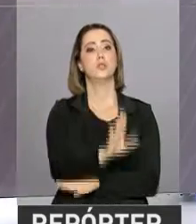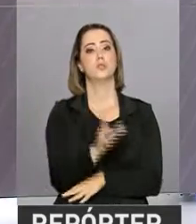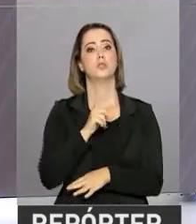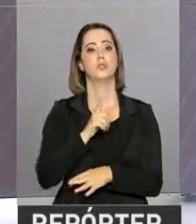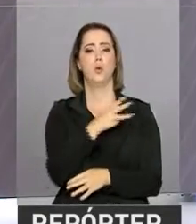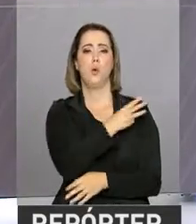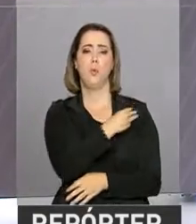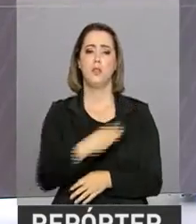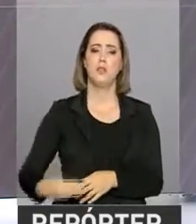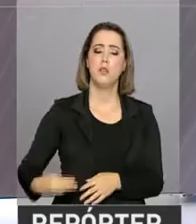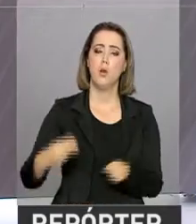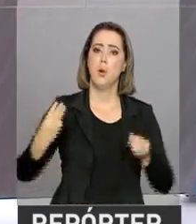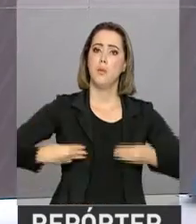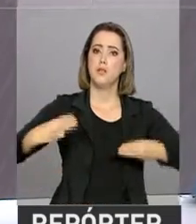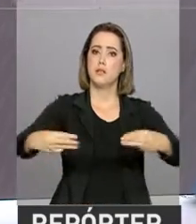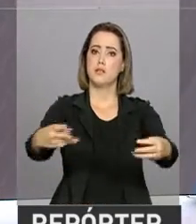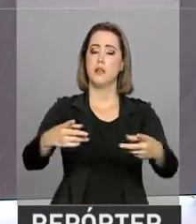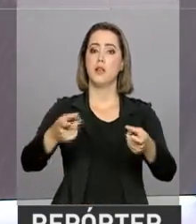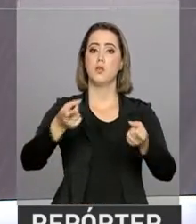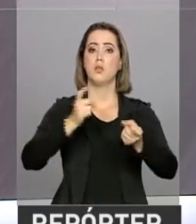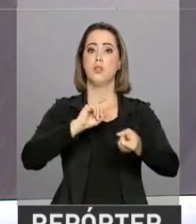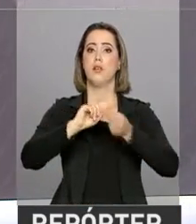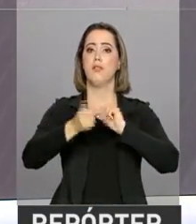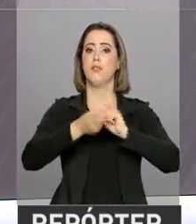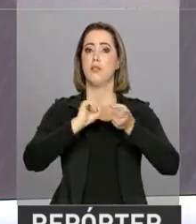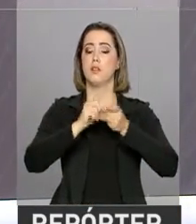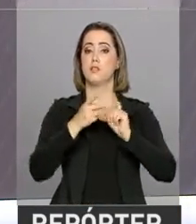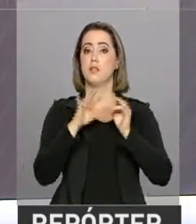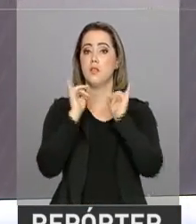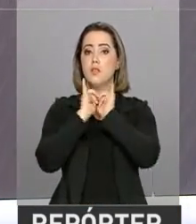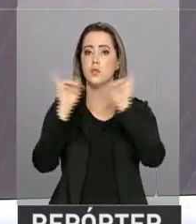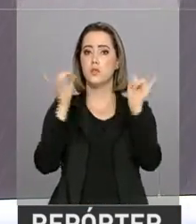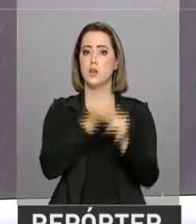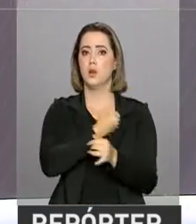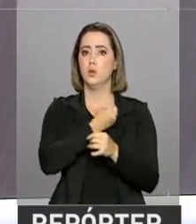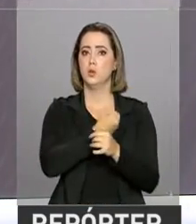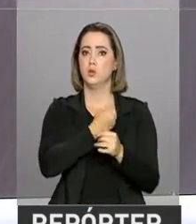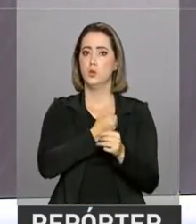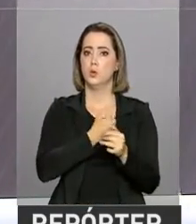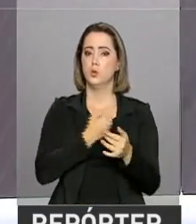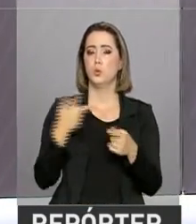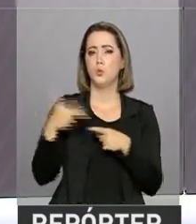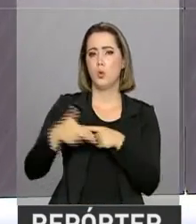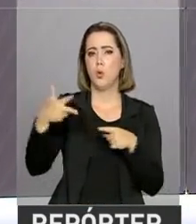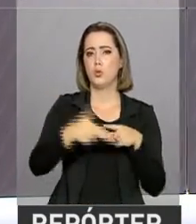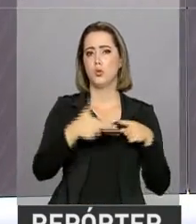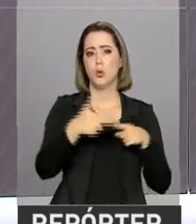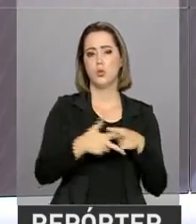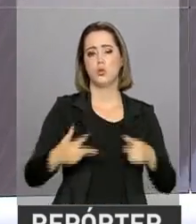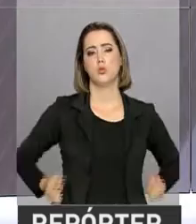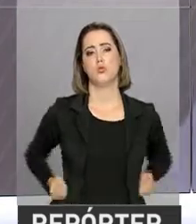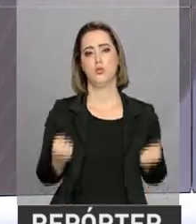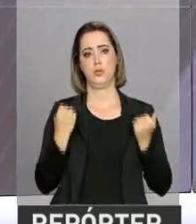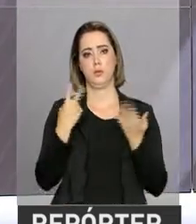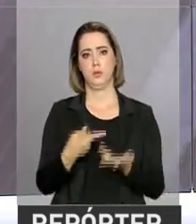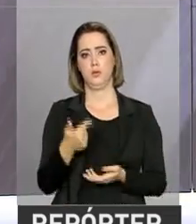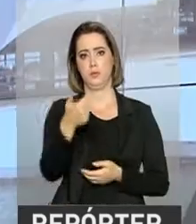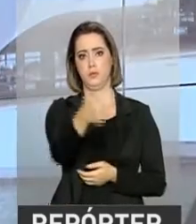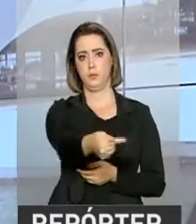o ministério da fazenda vai divulgar os dados do contingenciamento das despesas do governo para 2017